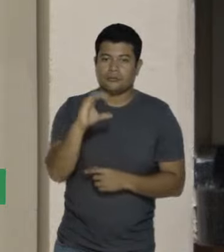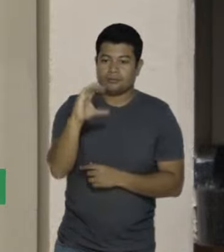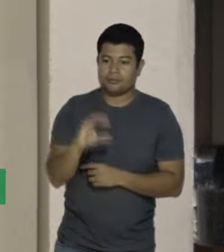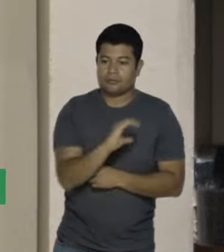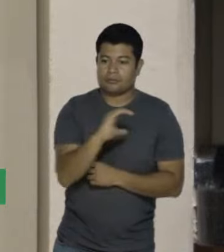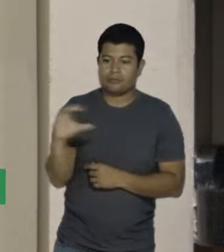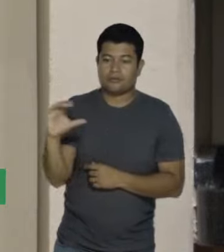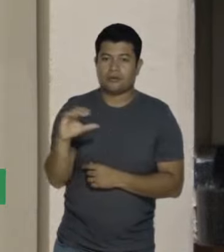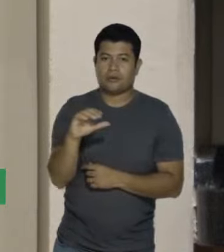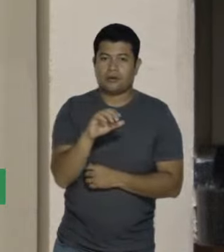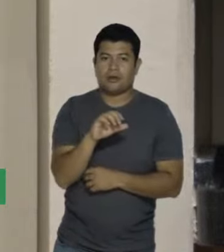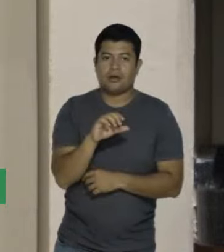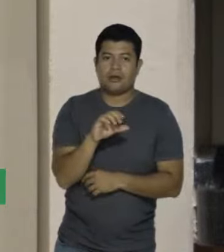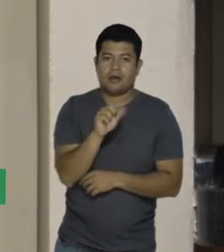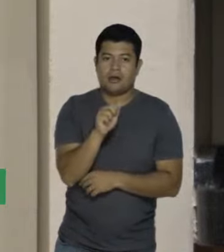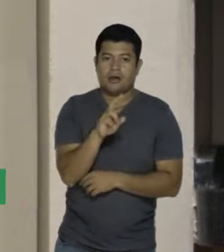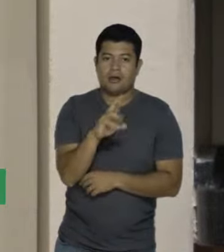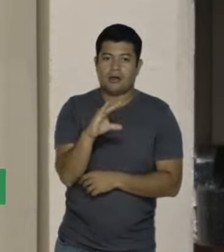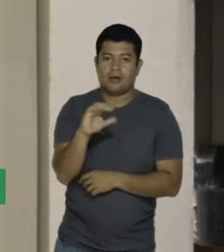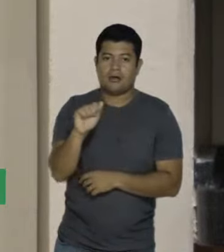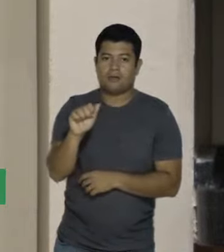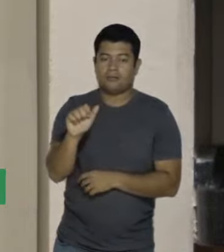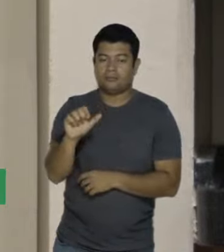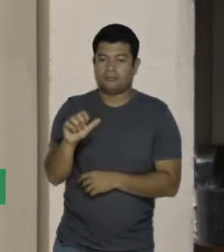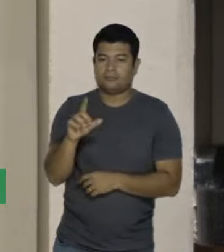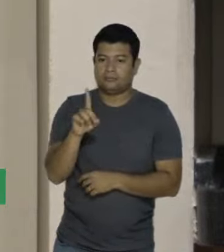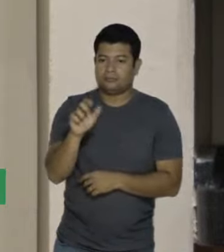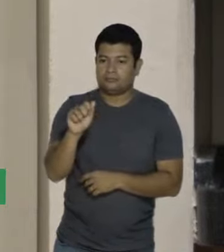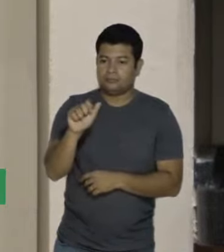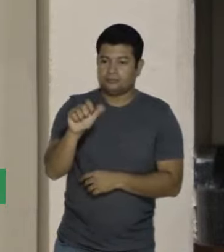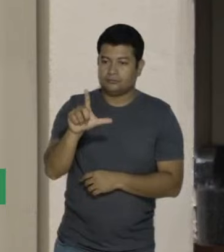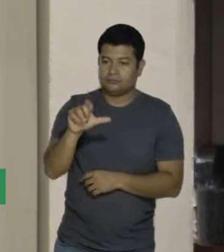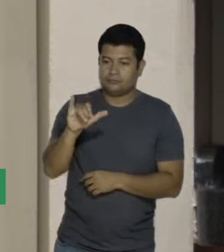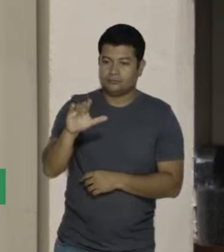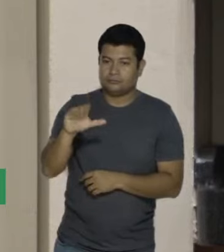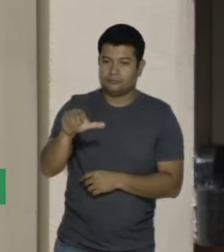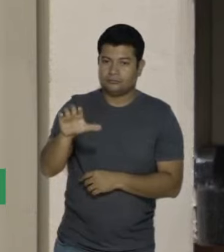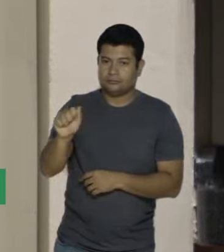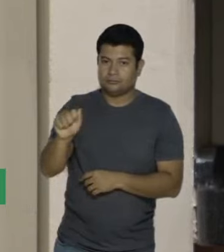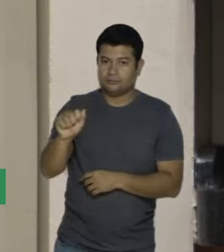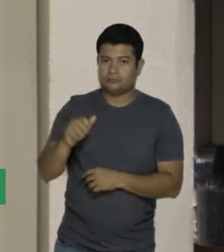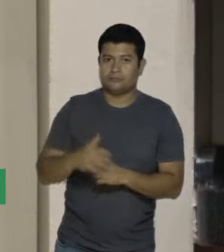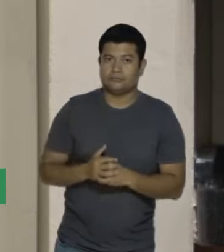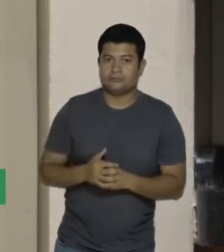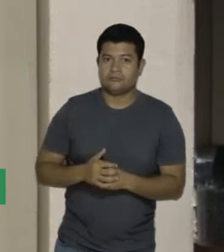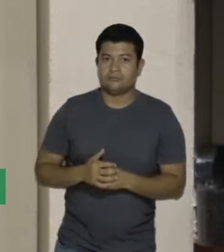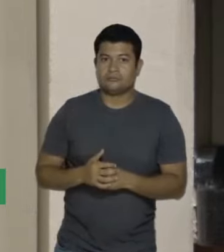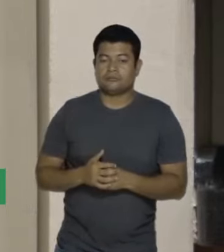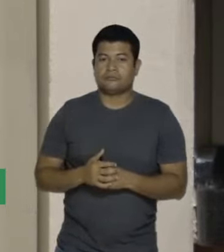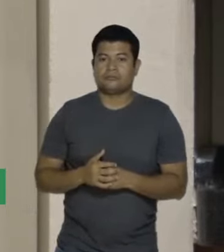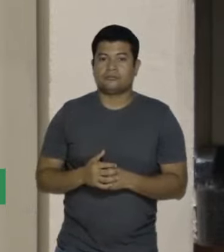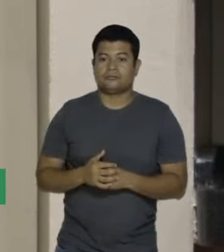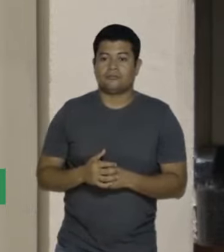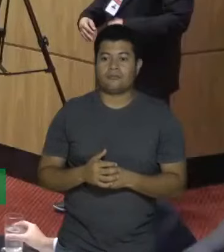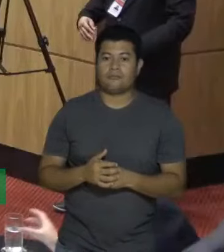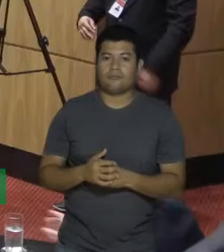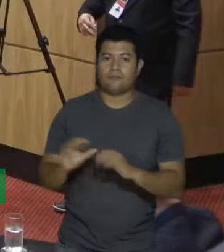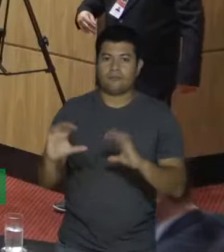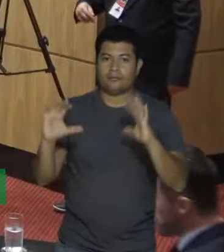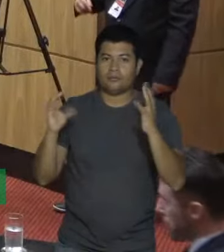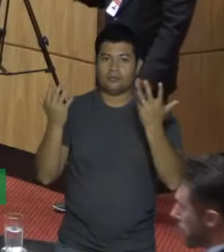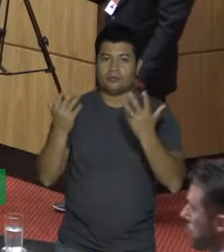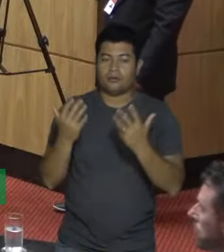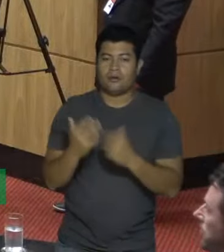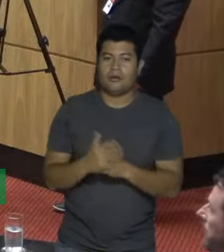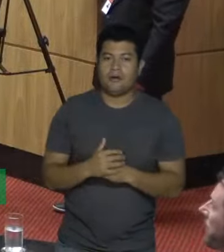do trigésimo da trigésima terceira Edição do bloco Queremos Deus em discussão não vendo Quem Queira